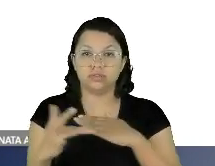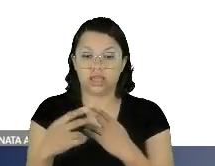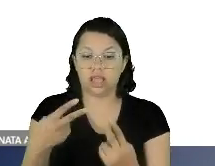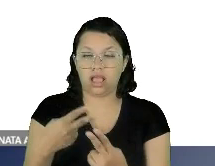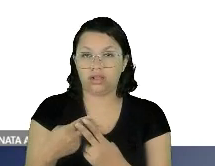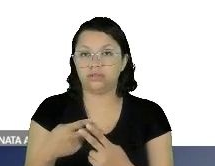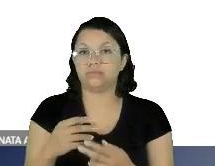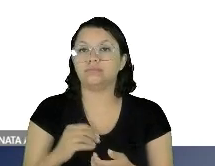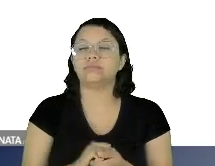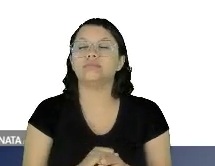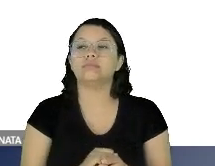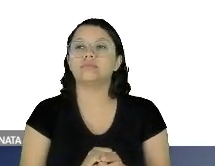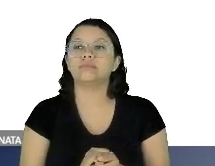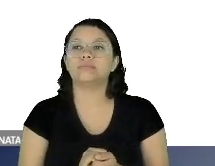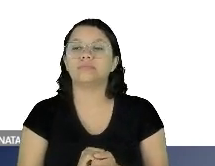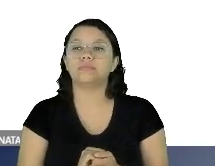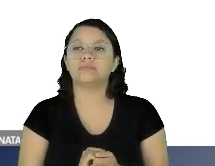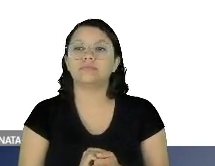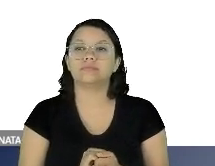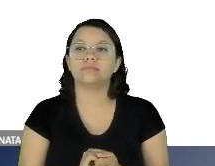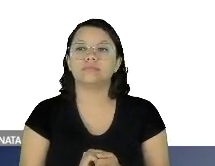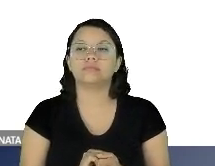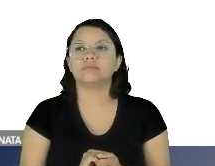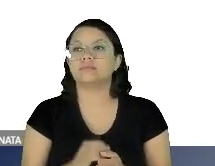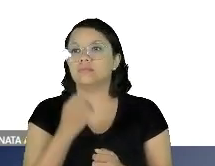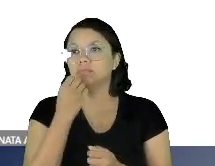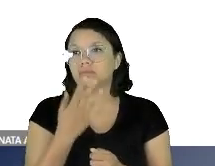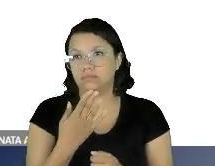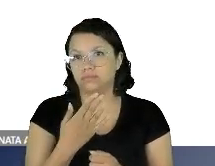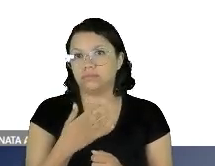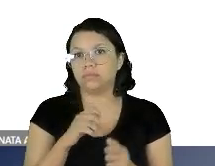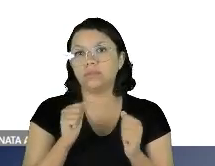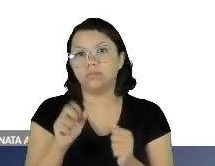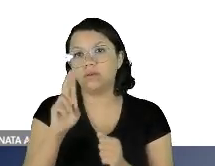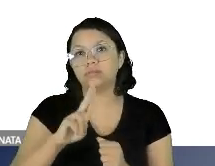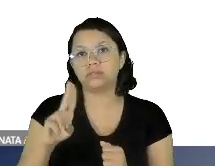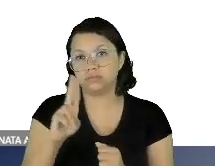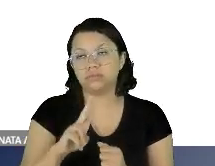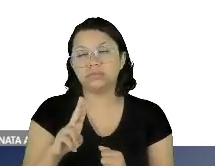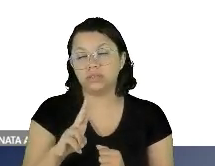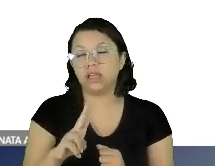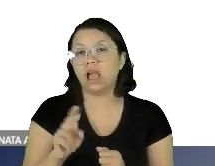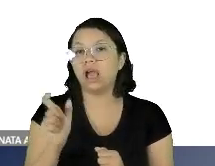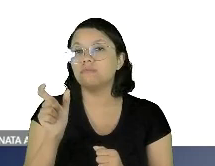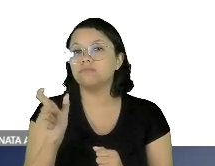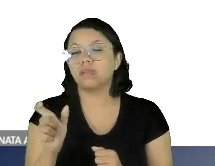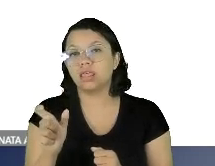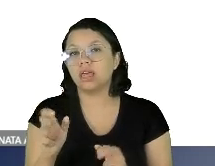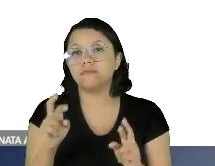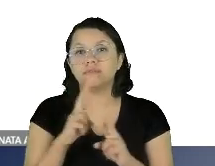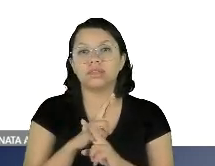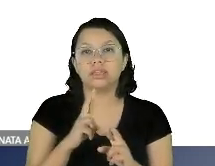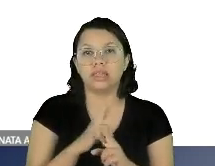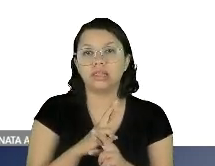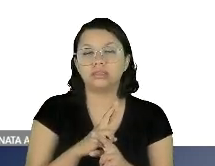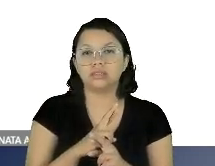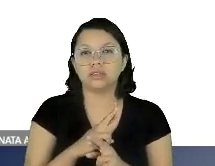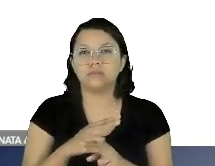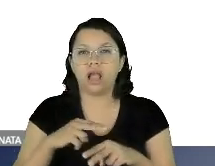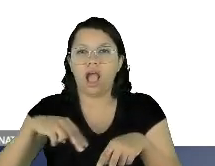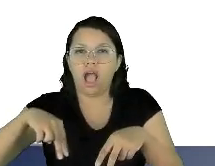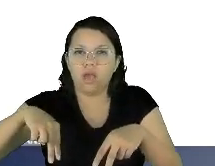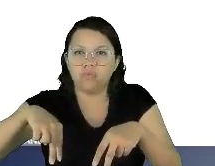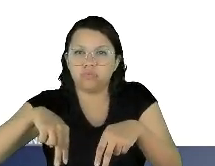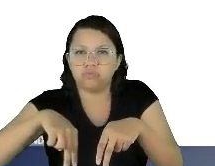se possa, em tese, usar o termo froteurismo para indicar a conduta da encoxada, da passada